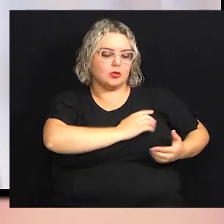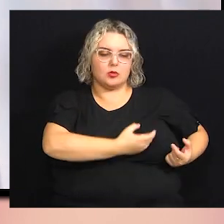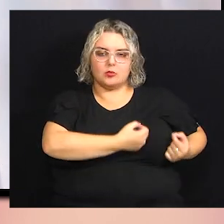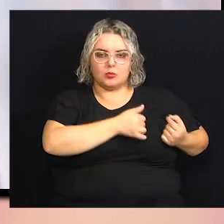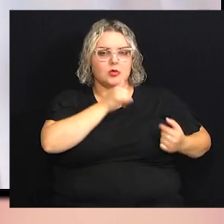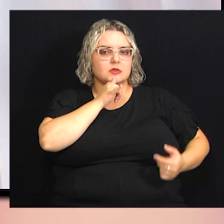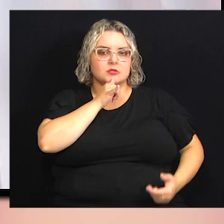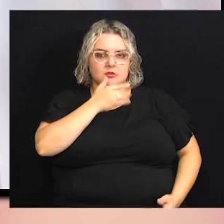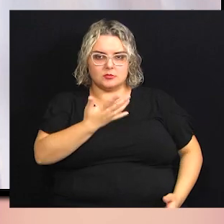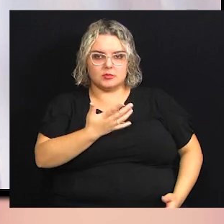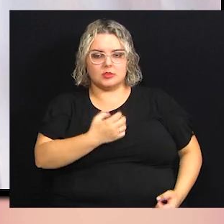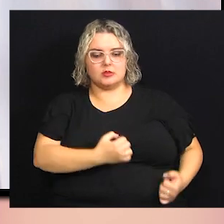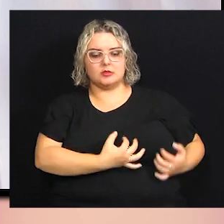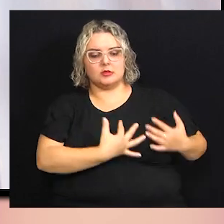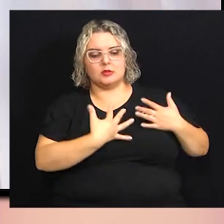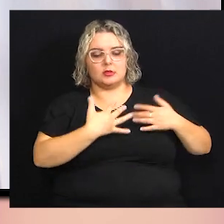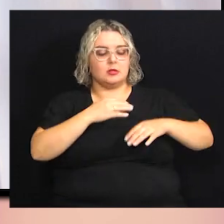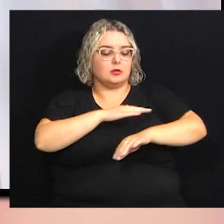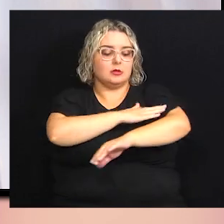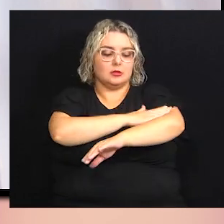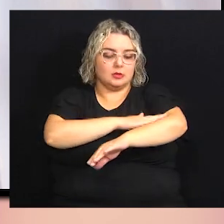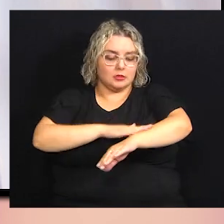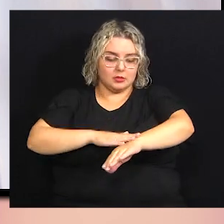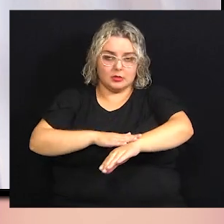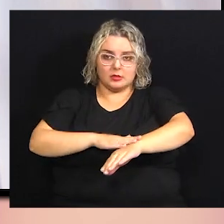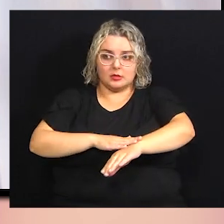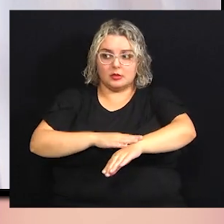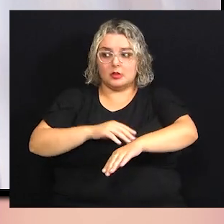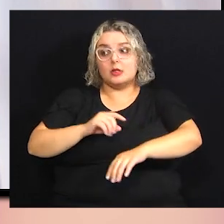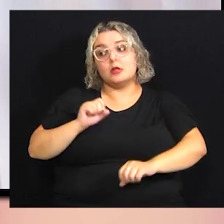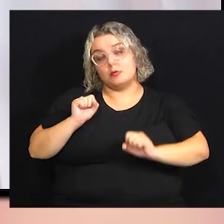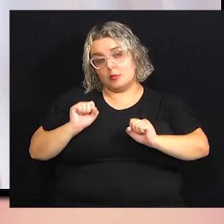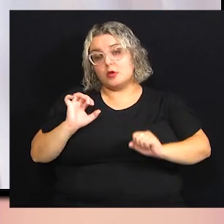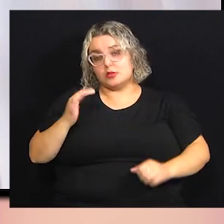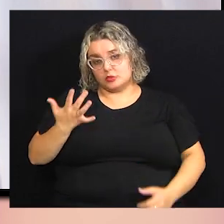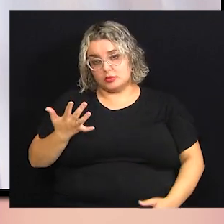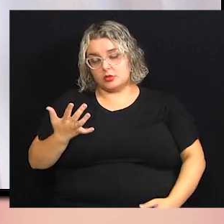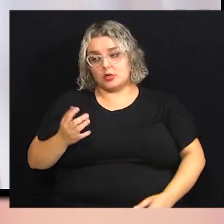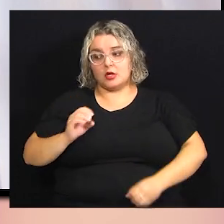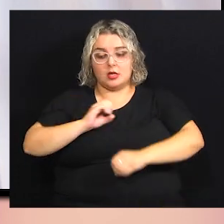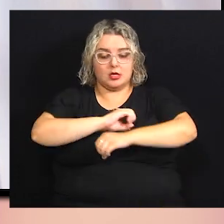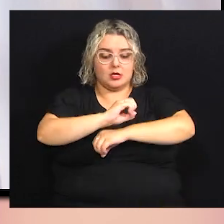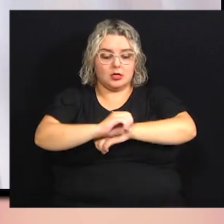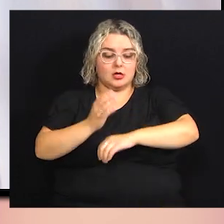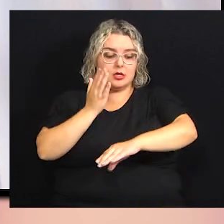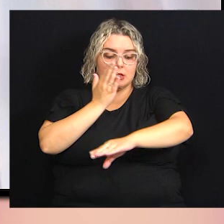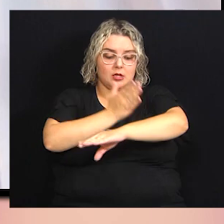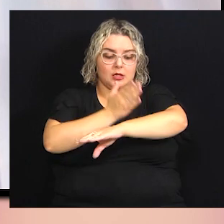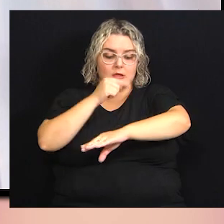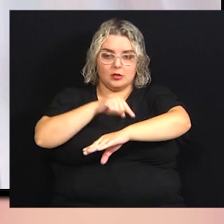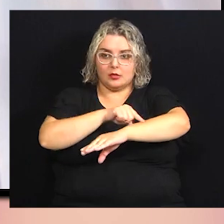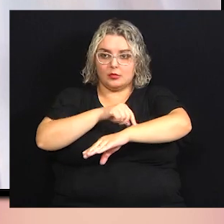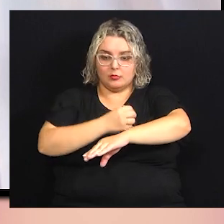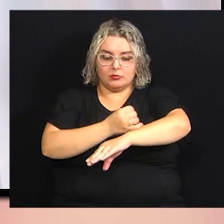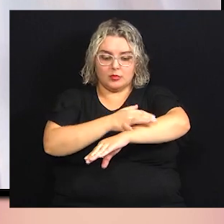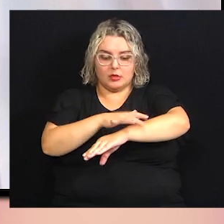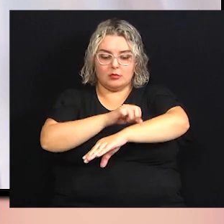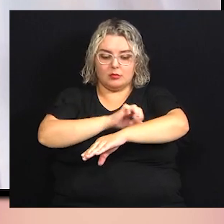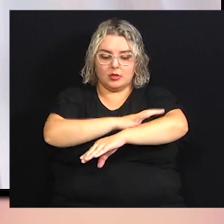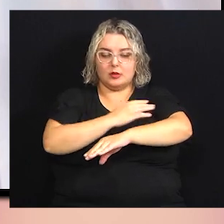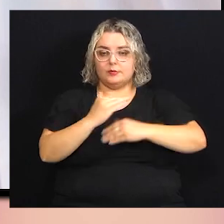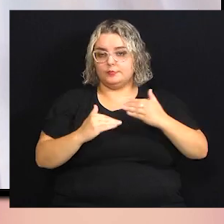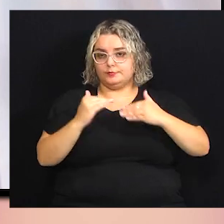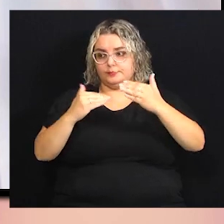mama, que aparece uma metástase na pele, e isso não é infrequente, aquela célula que é encontrada na pele